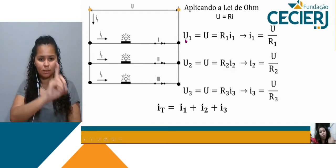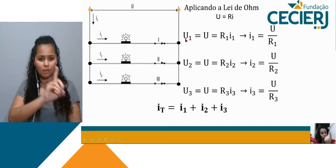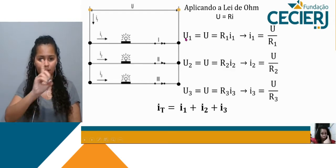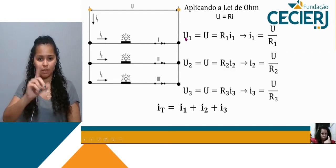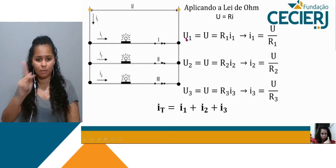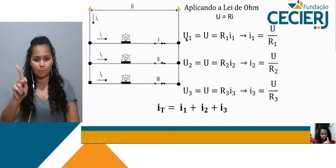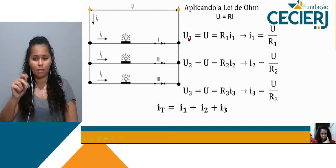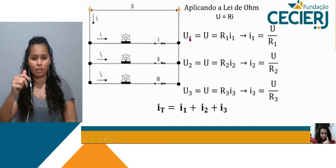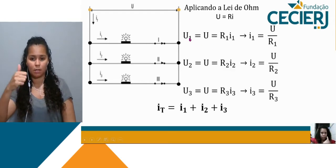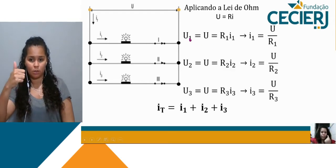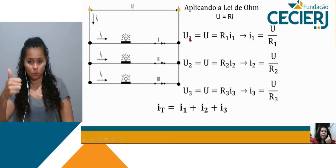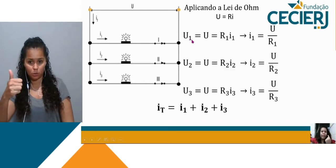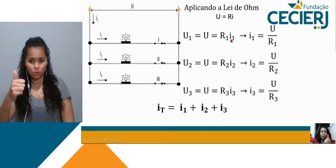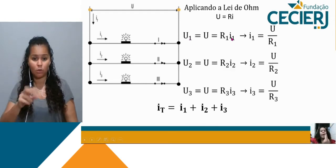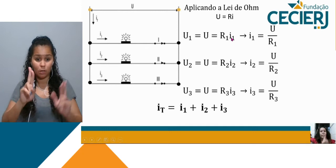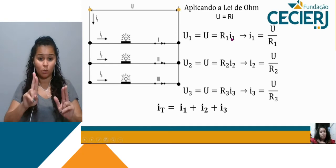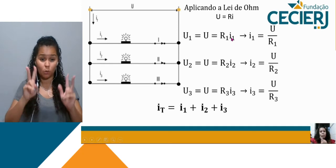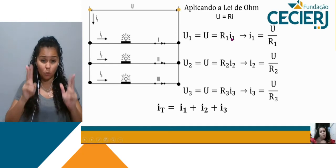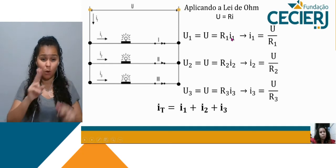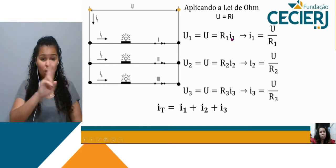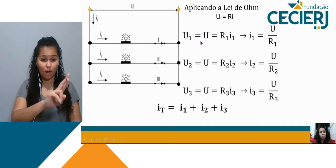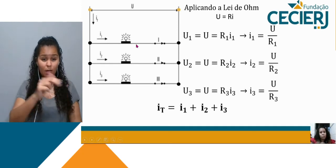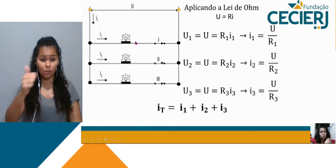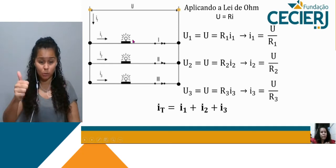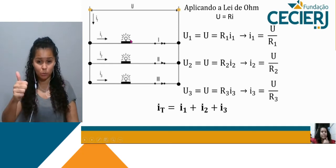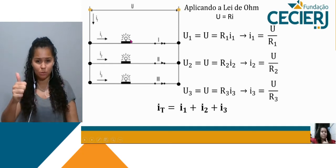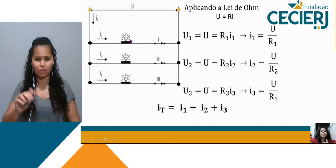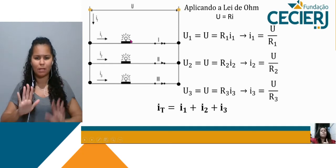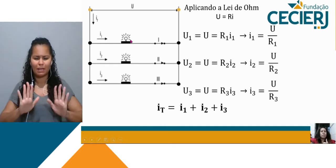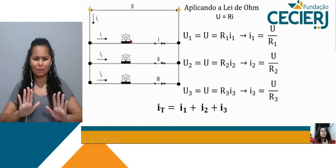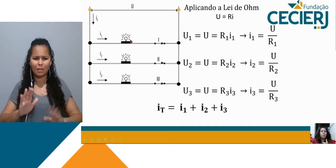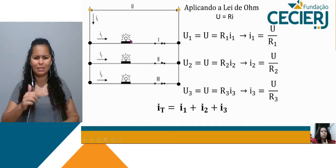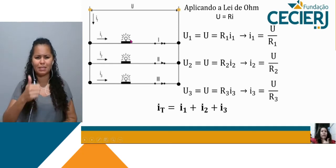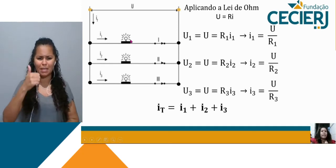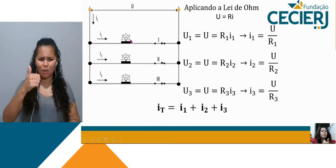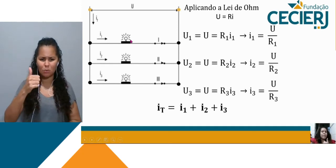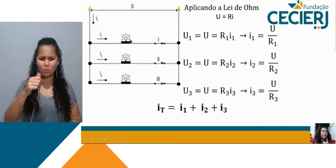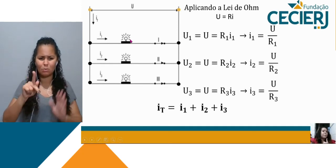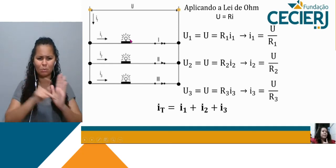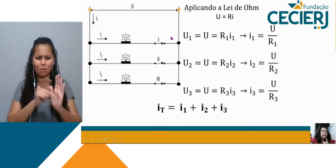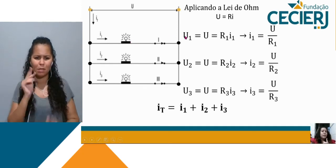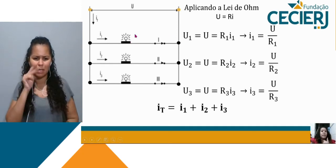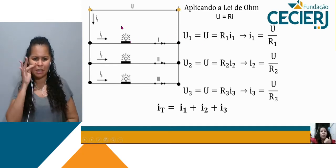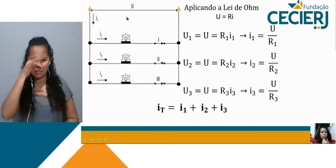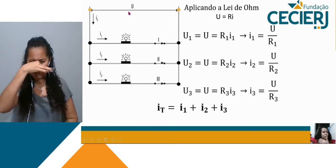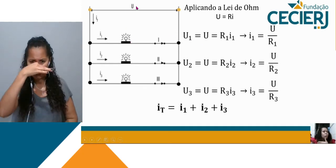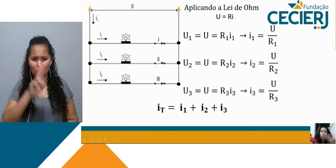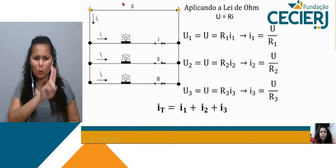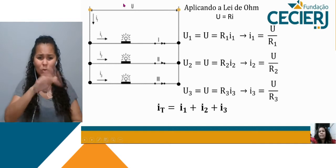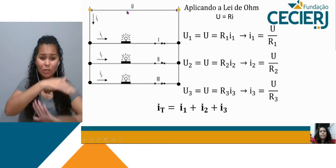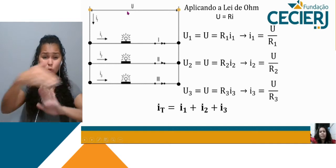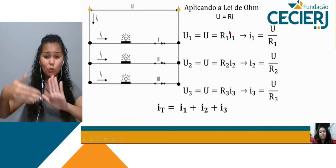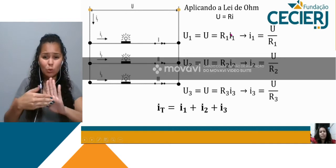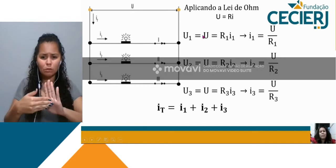DDP 1 é igual a R1 e 1. Só que essa minha resistência 1, que é a da primeira lâmpada, usa